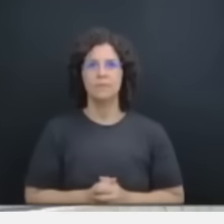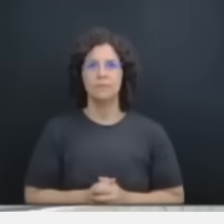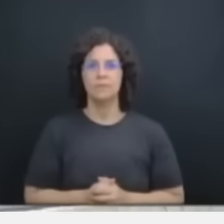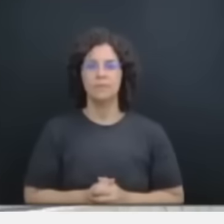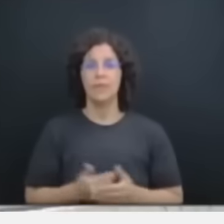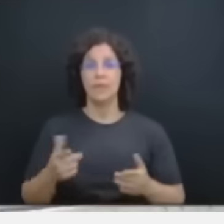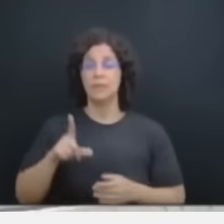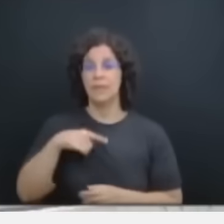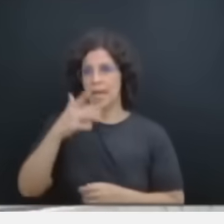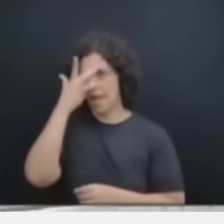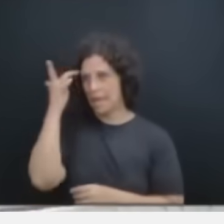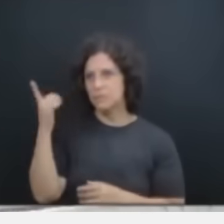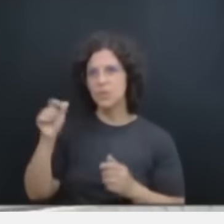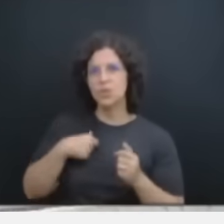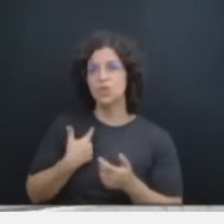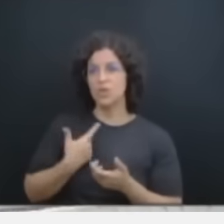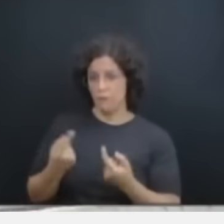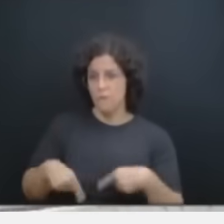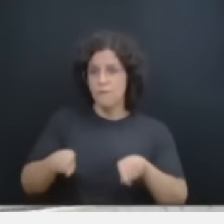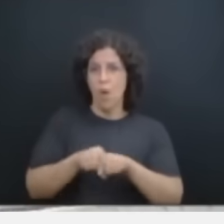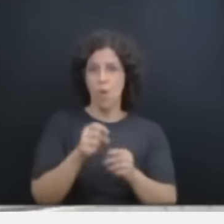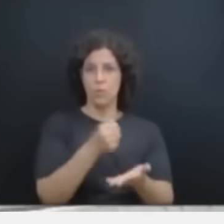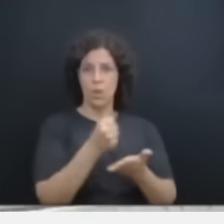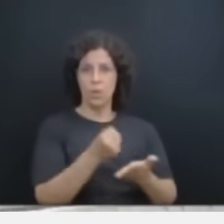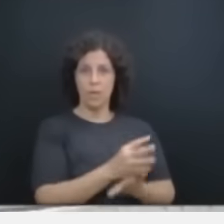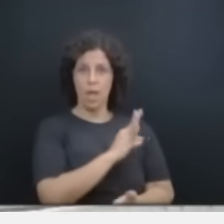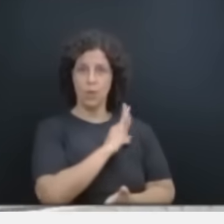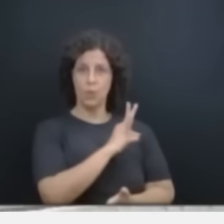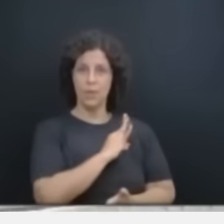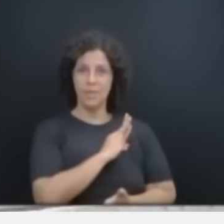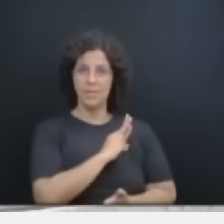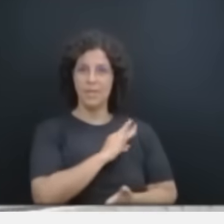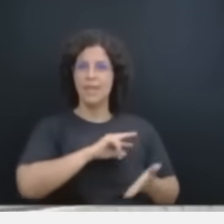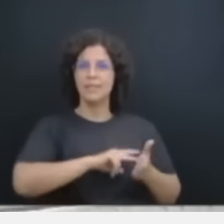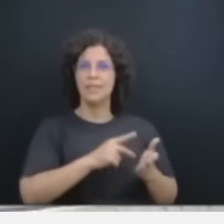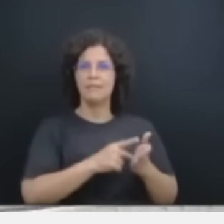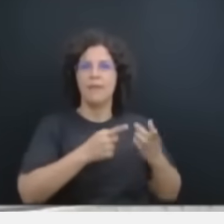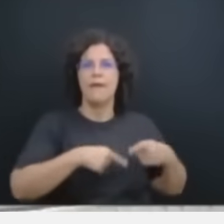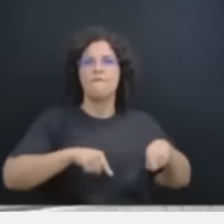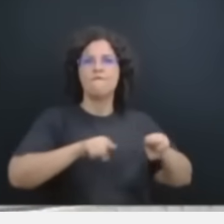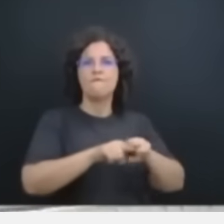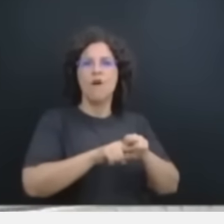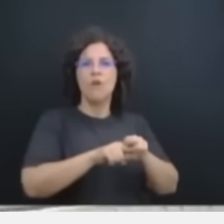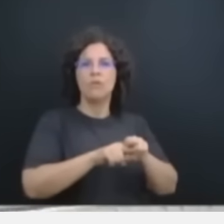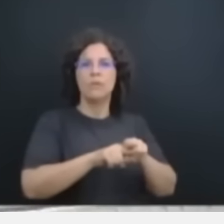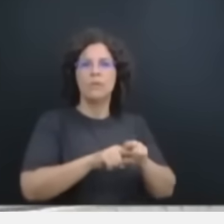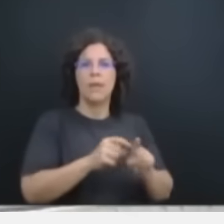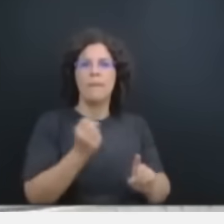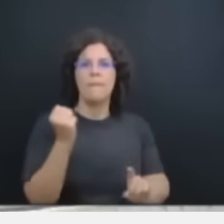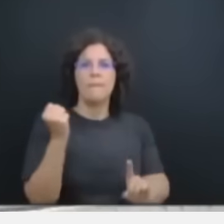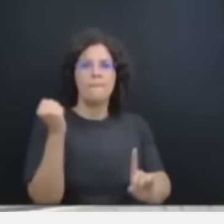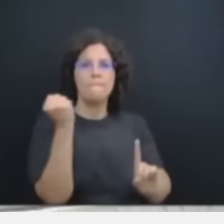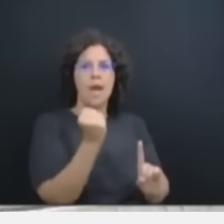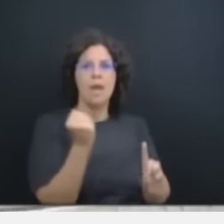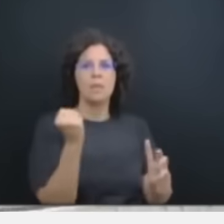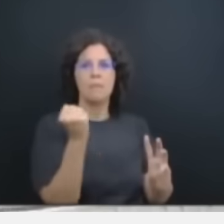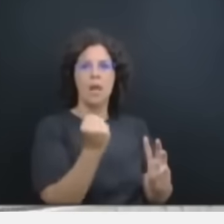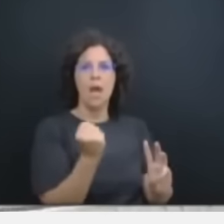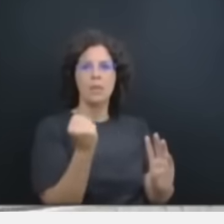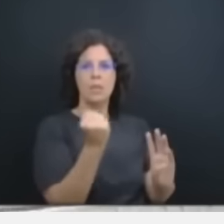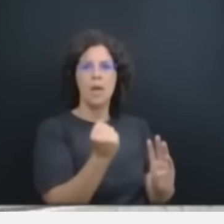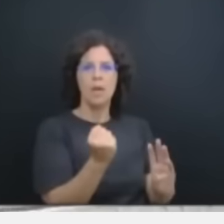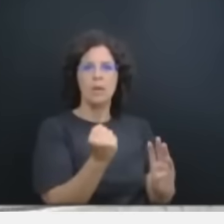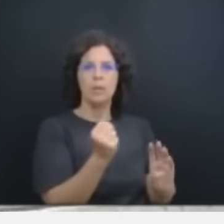Quando essas pessoas são admitidas a morte volta a assolar a população mais